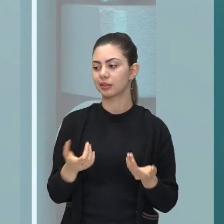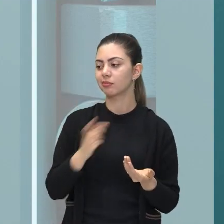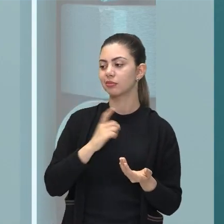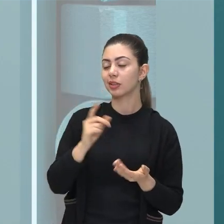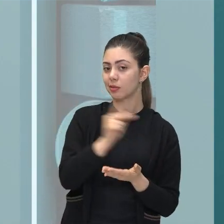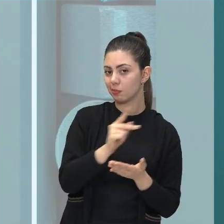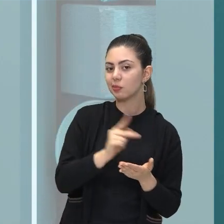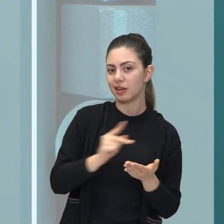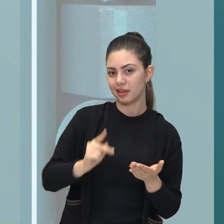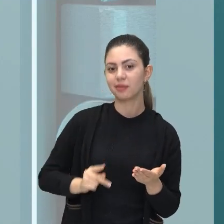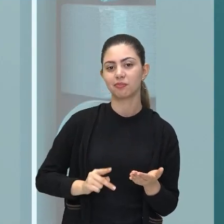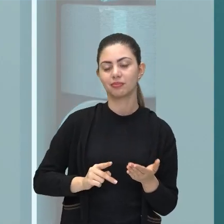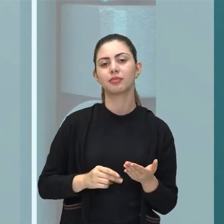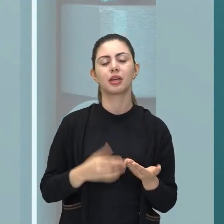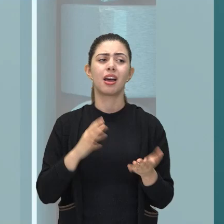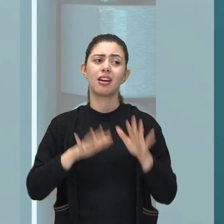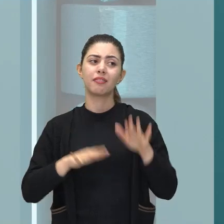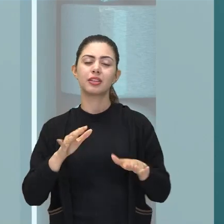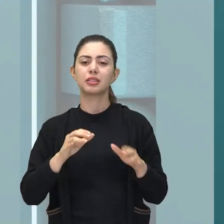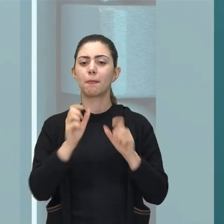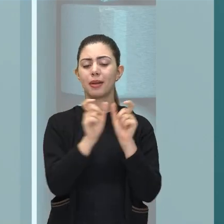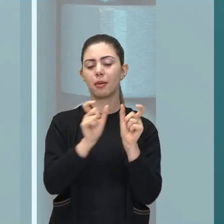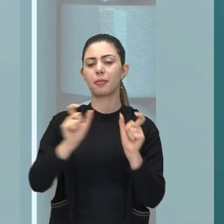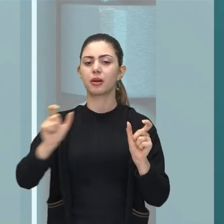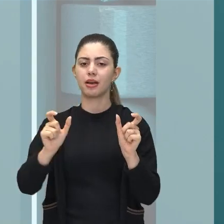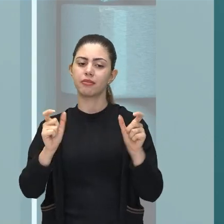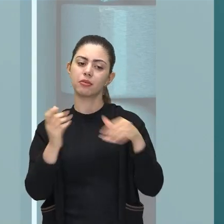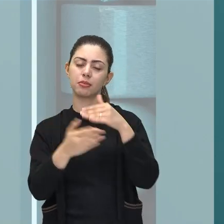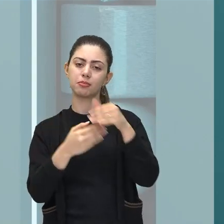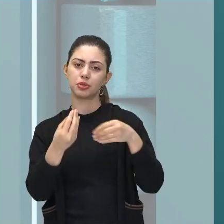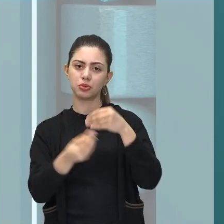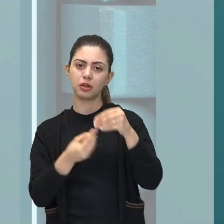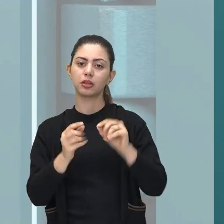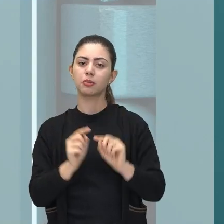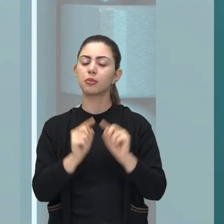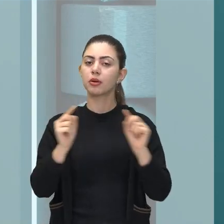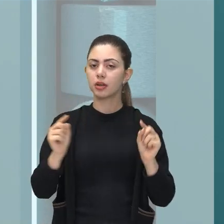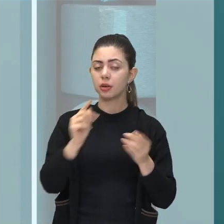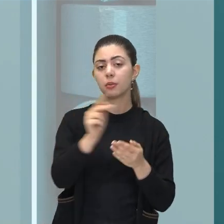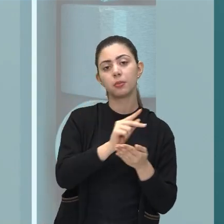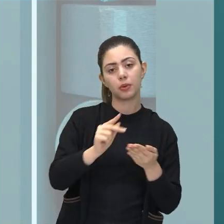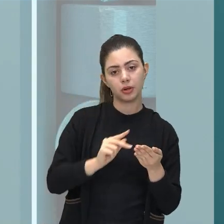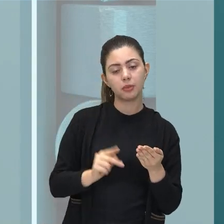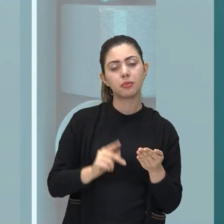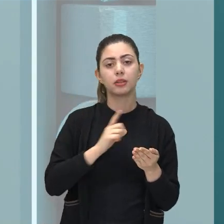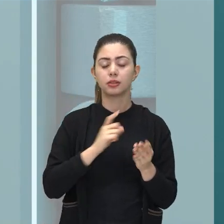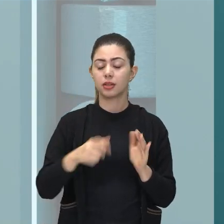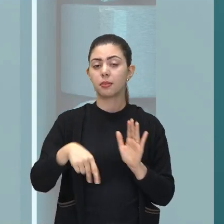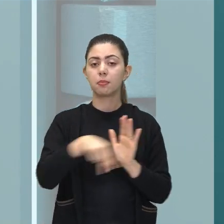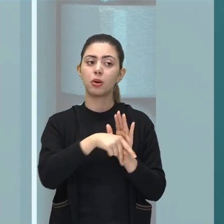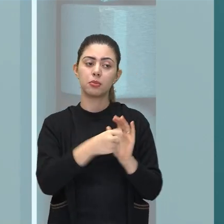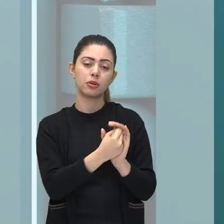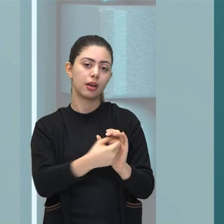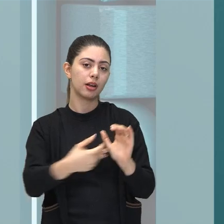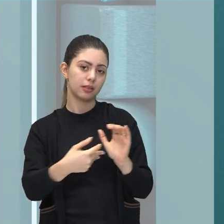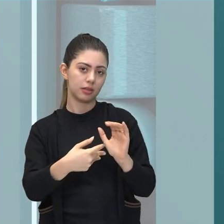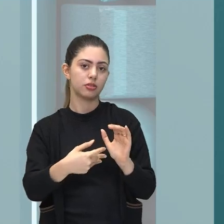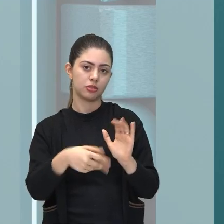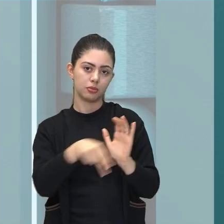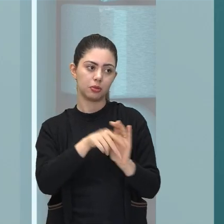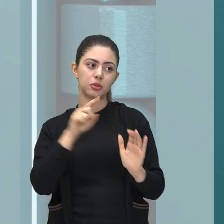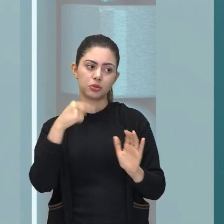seja um embaralhado de palavras. A ideia é que o poema ele tenha algumas características marcantes que nós